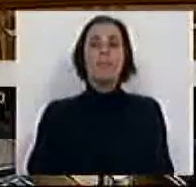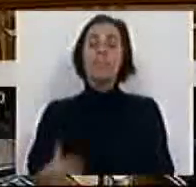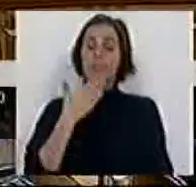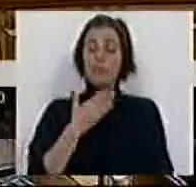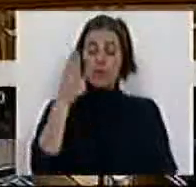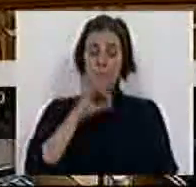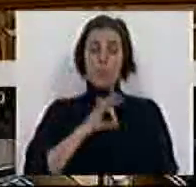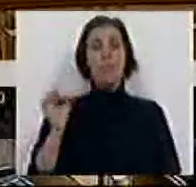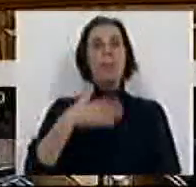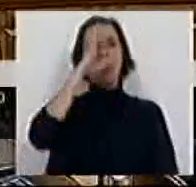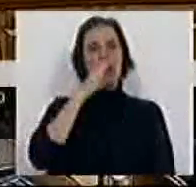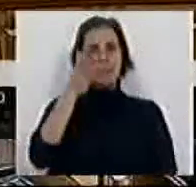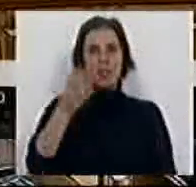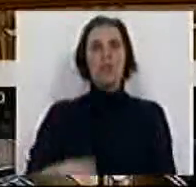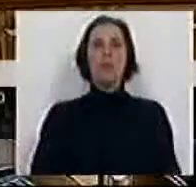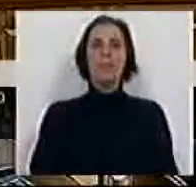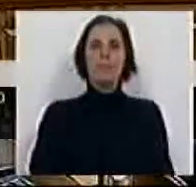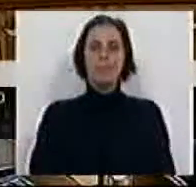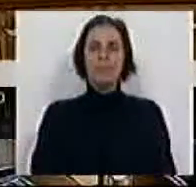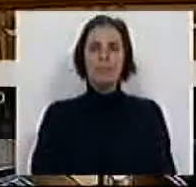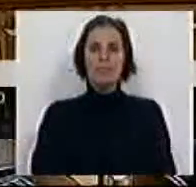Faz favor, Sr. Primeiro-Ministro, tem a palavra.